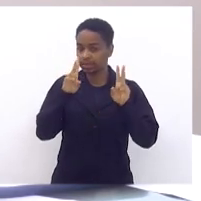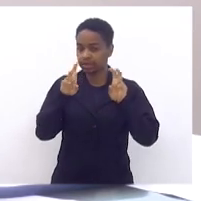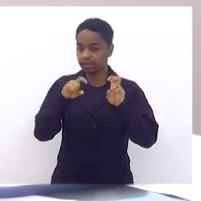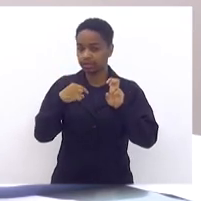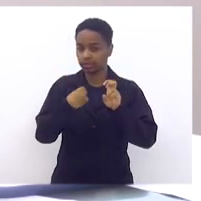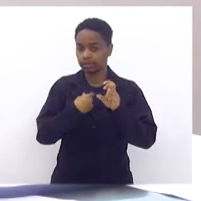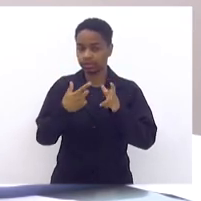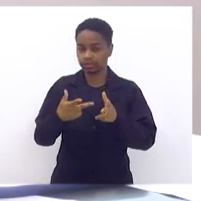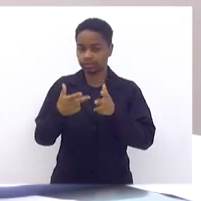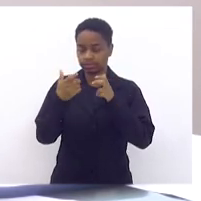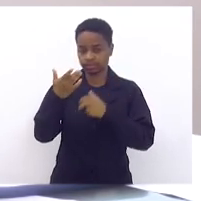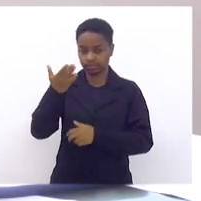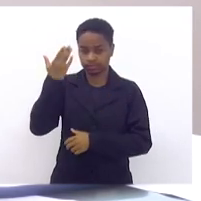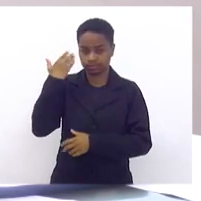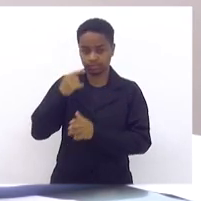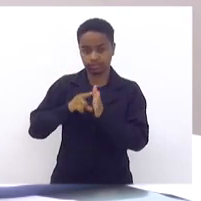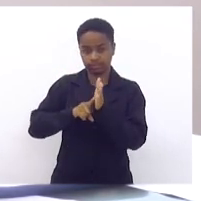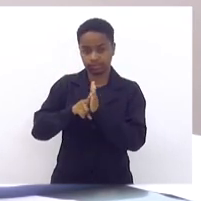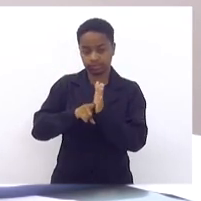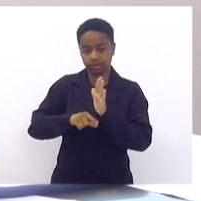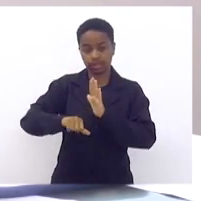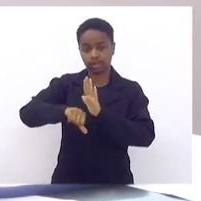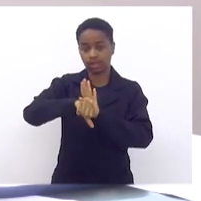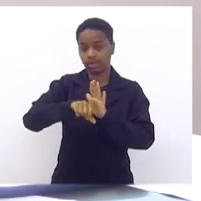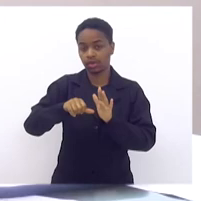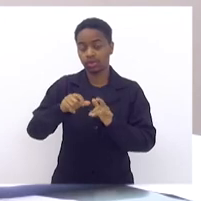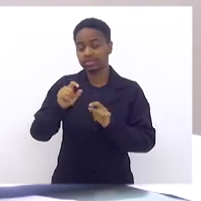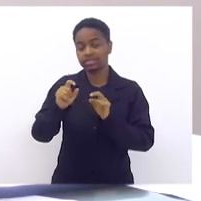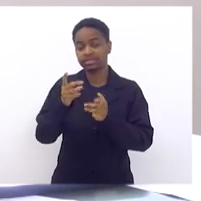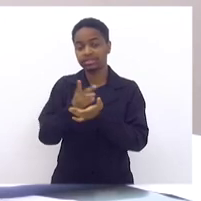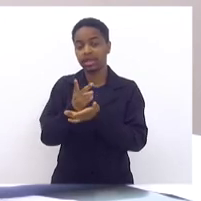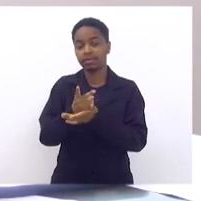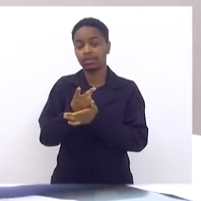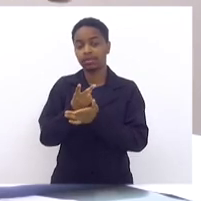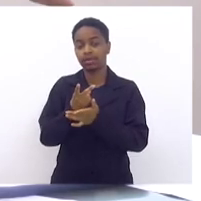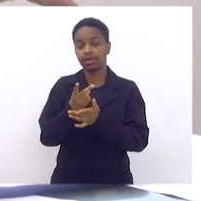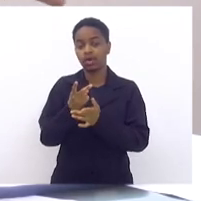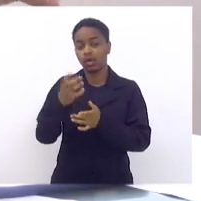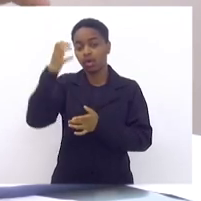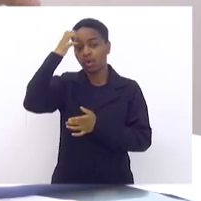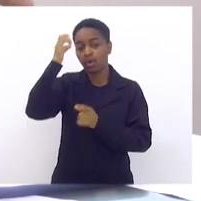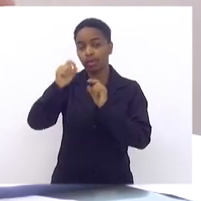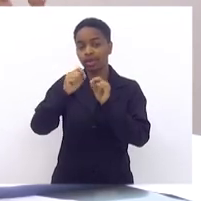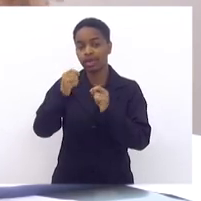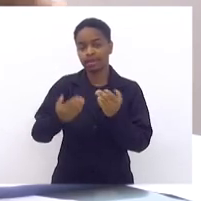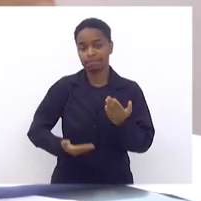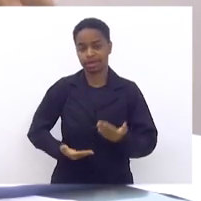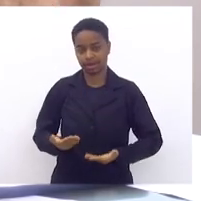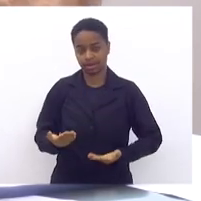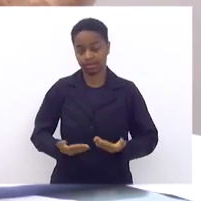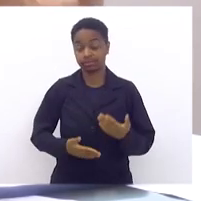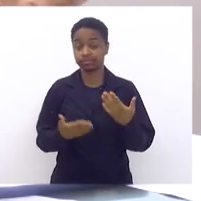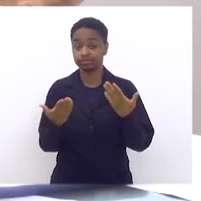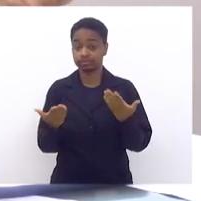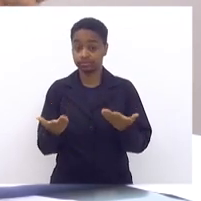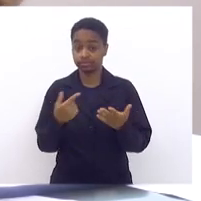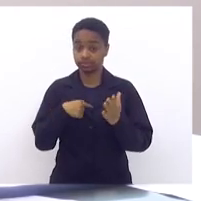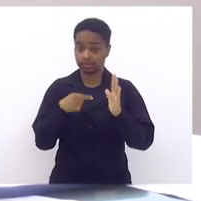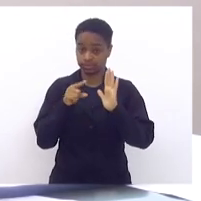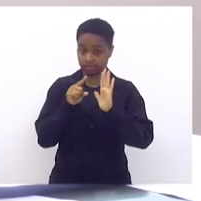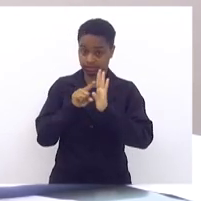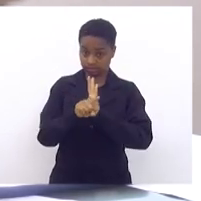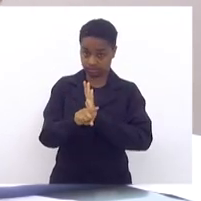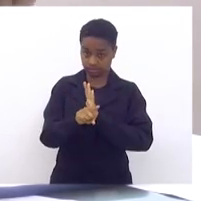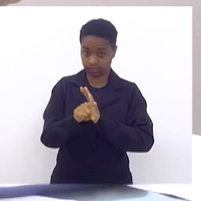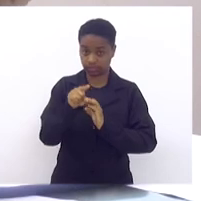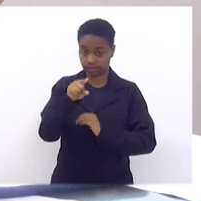das investigações criminais, o culpado era sempre o mordomo. Então, está ali muito próximo. Aí eu pergunto, a senhora, na